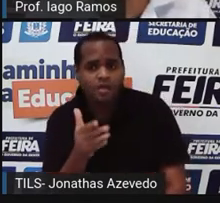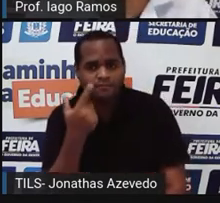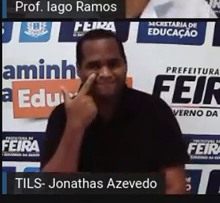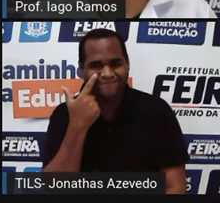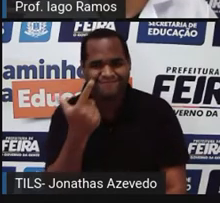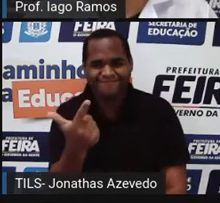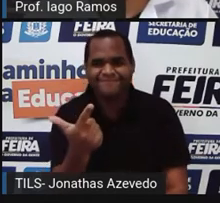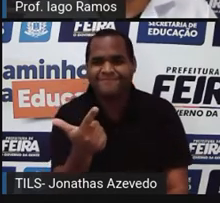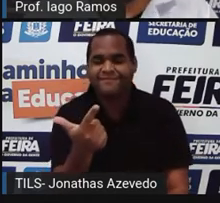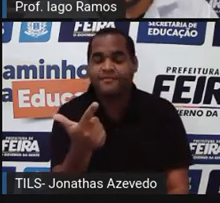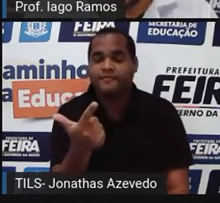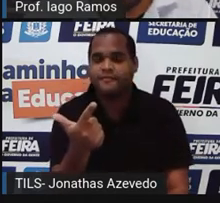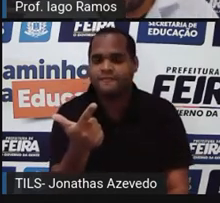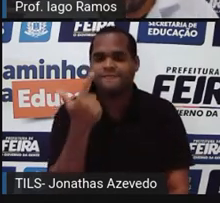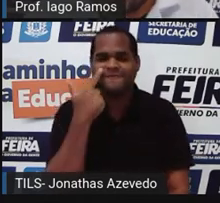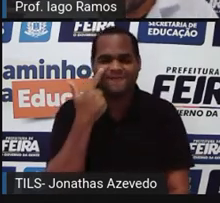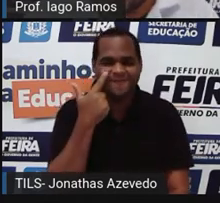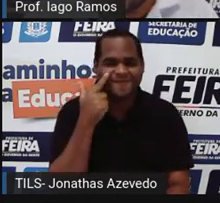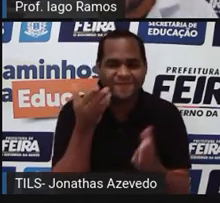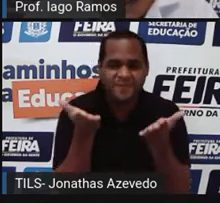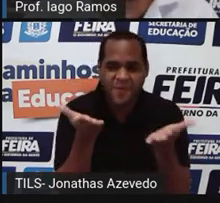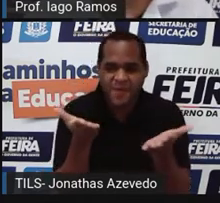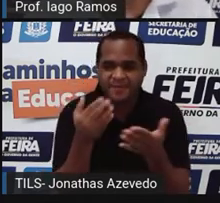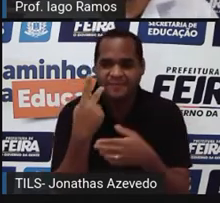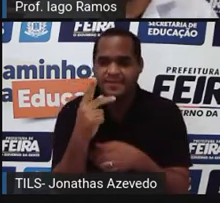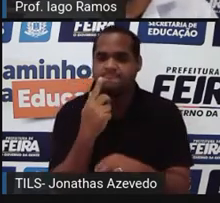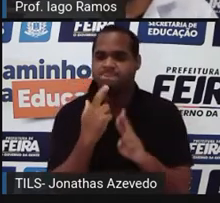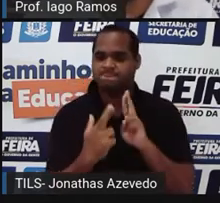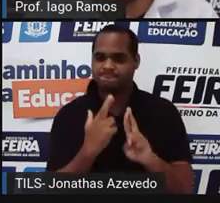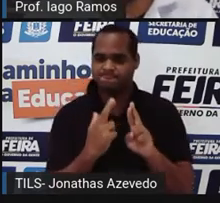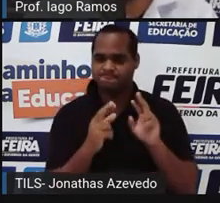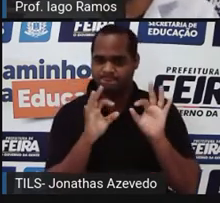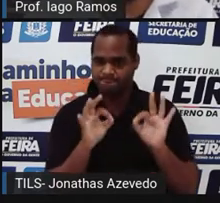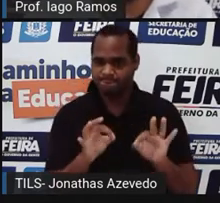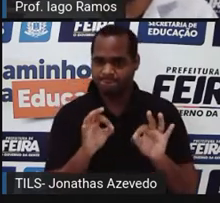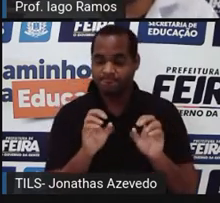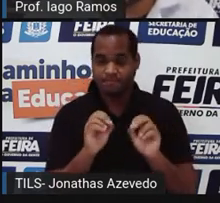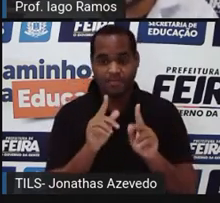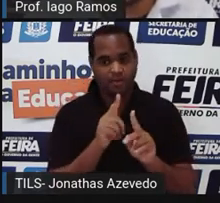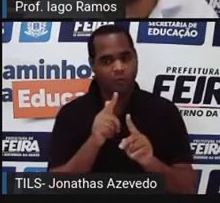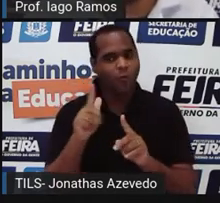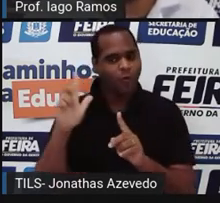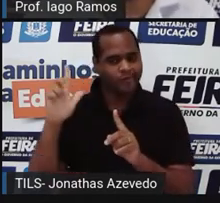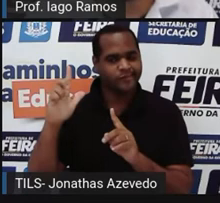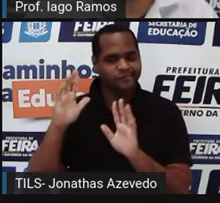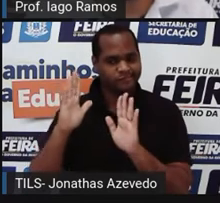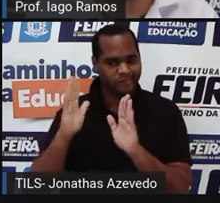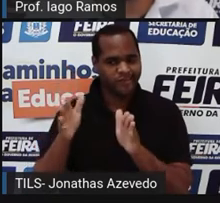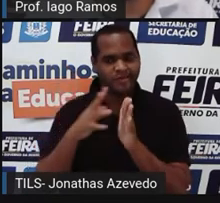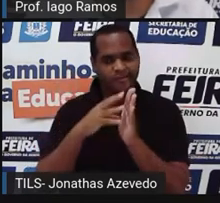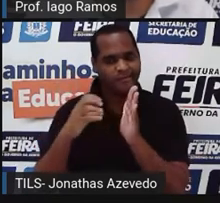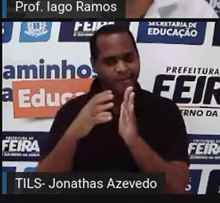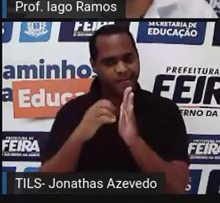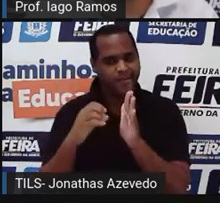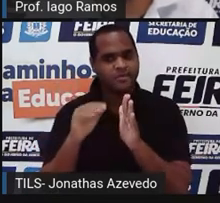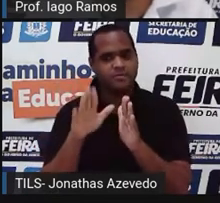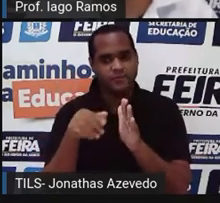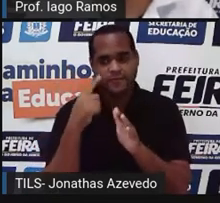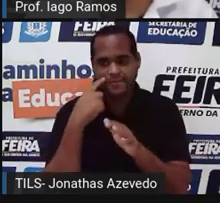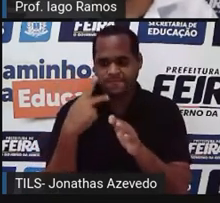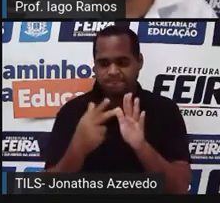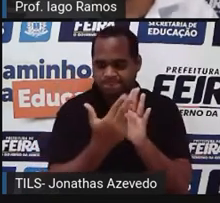só. Veja aqui um resultado de outra transformação que a gente pode fazer naquela